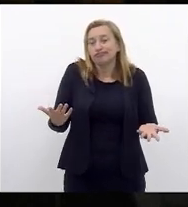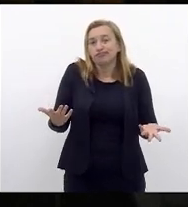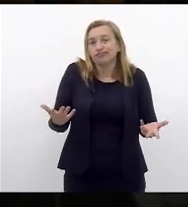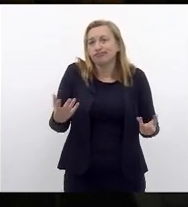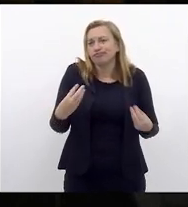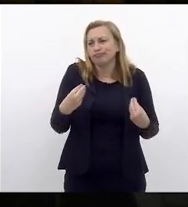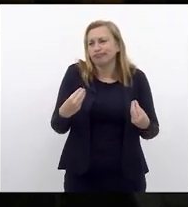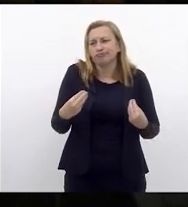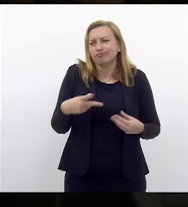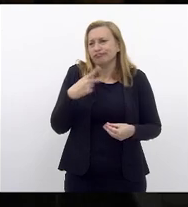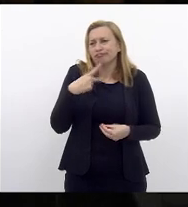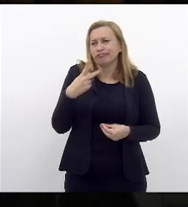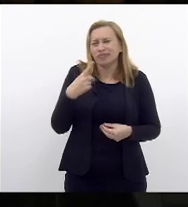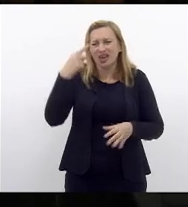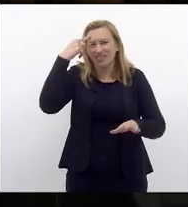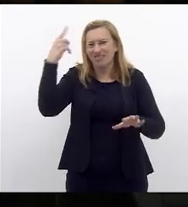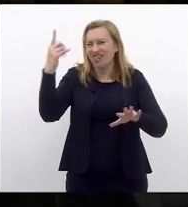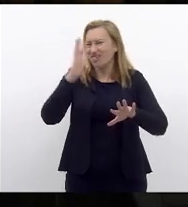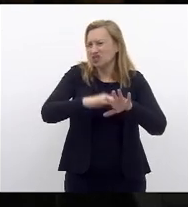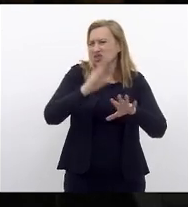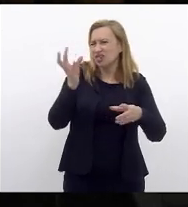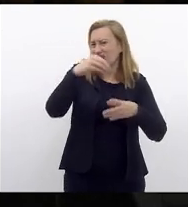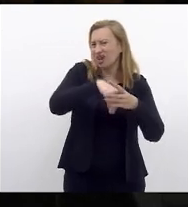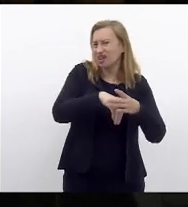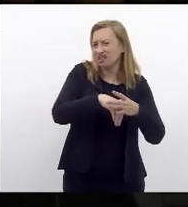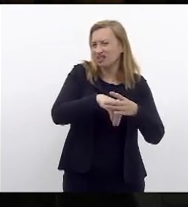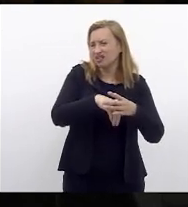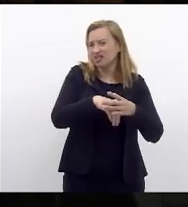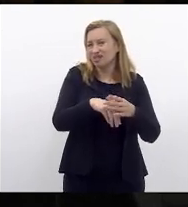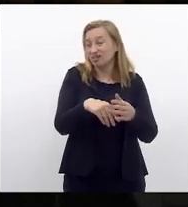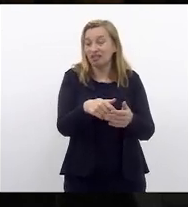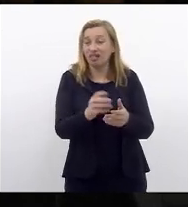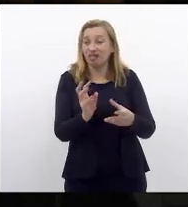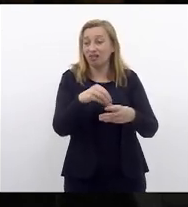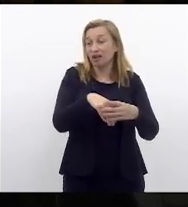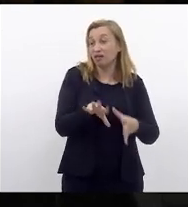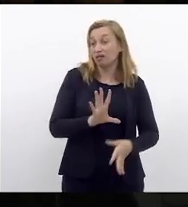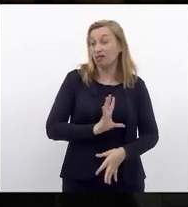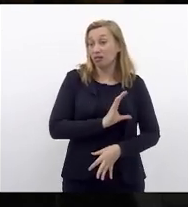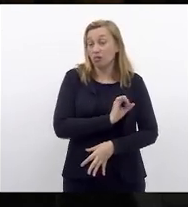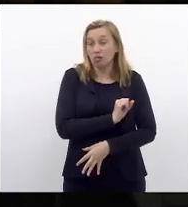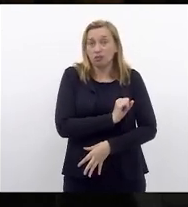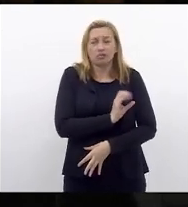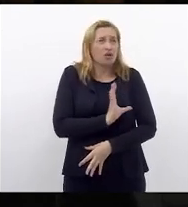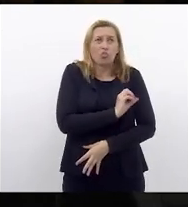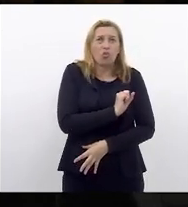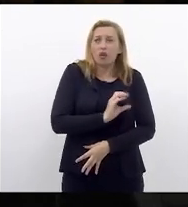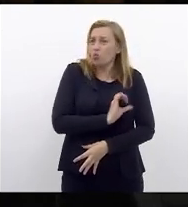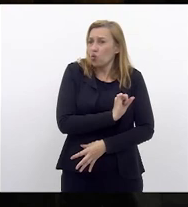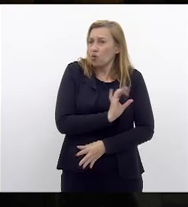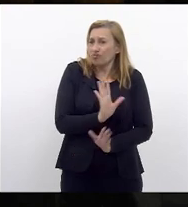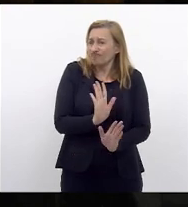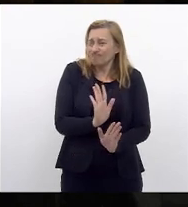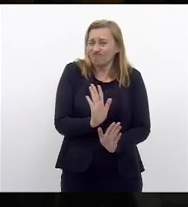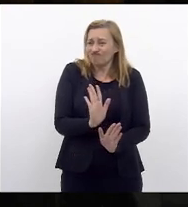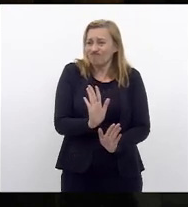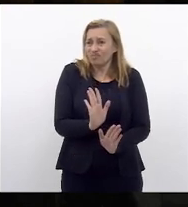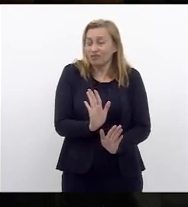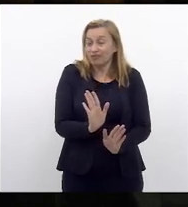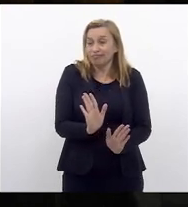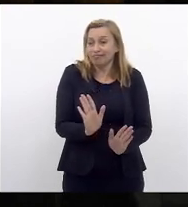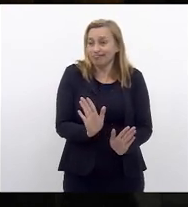mais. Onde entra a ideologia, acaba entrando as paixões. E paixão é paixão, não passa pelo